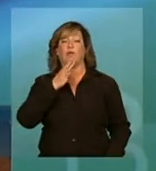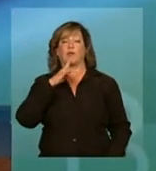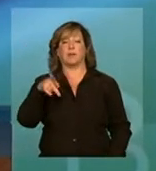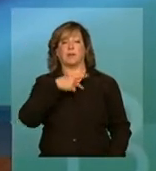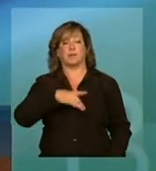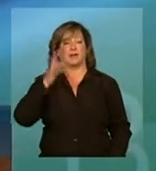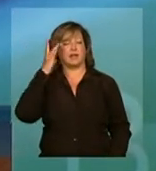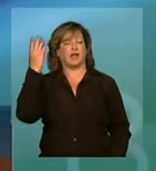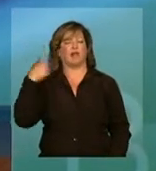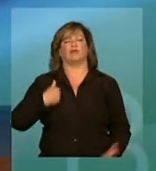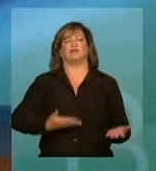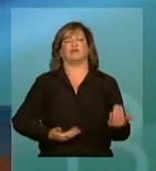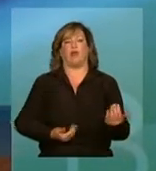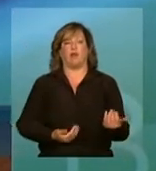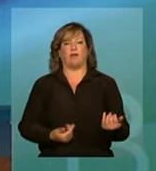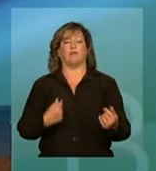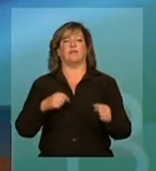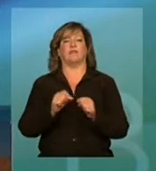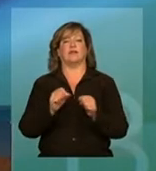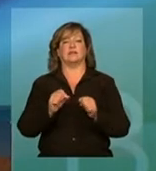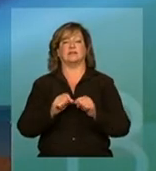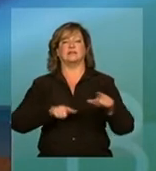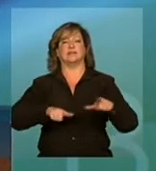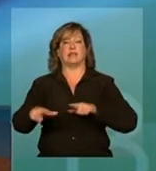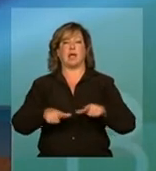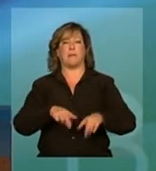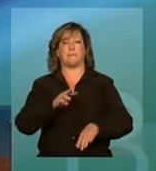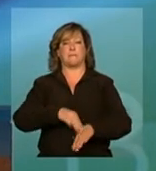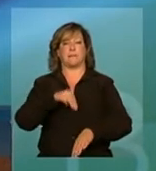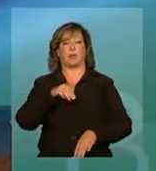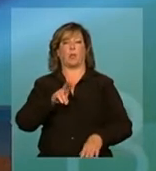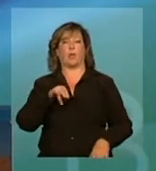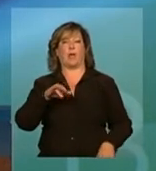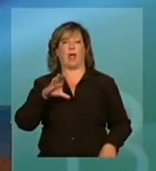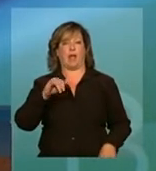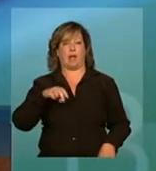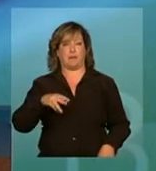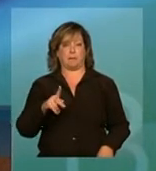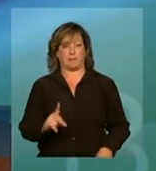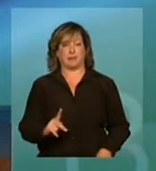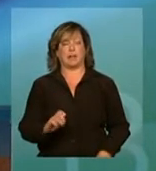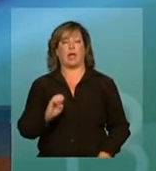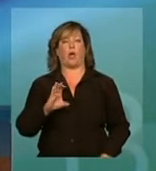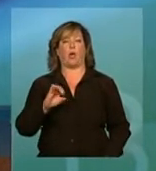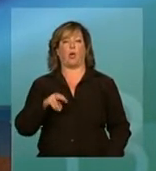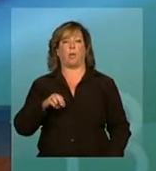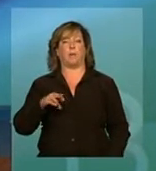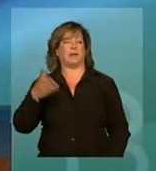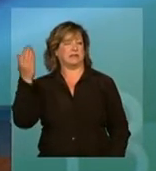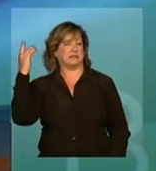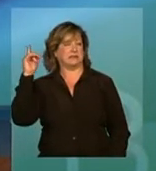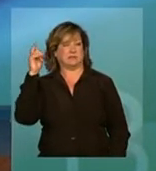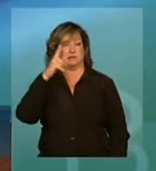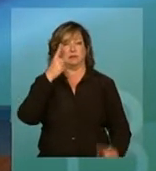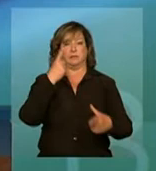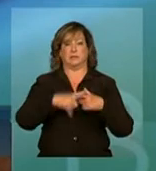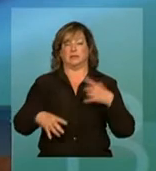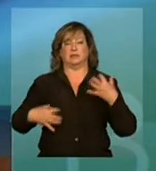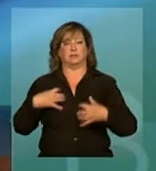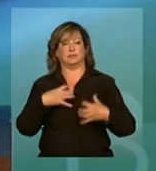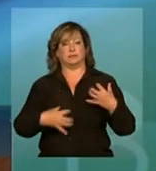muito jovem, fazíamos o mestrado em Economia na Unicamp. Naquela época de trevas, repressão e